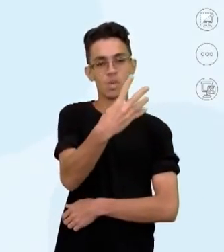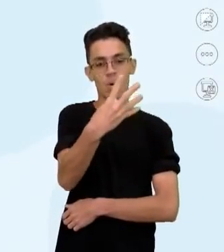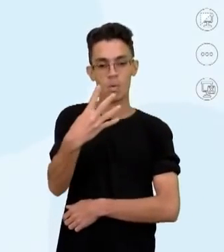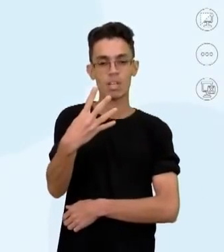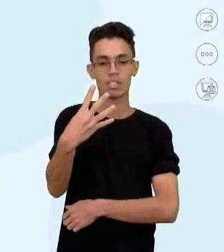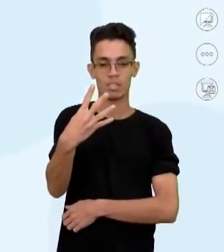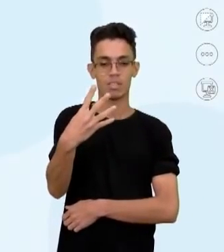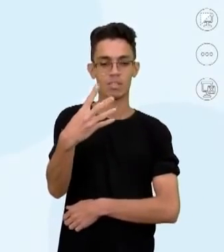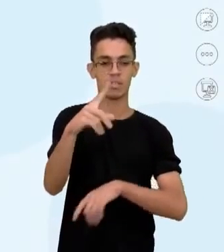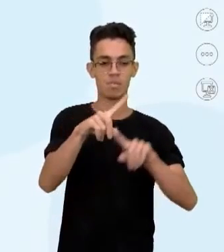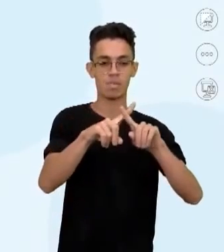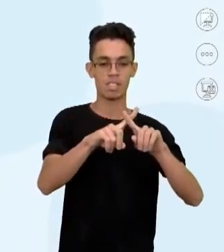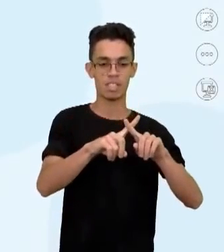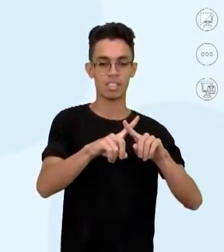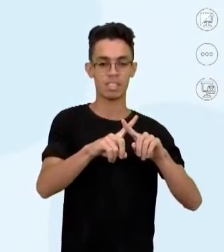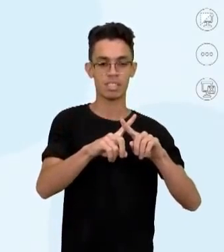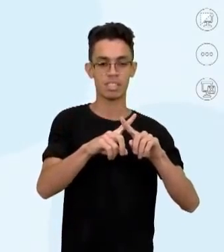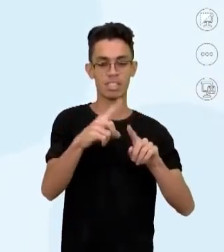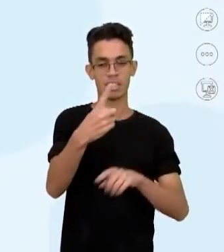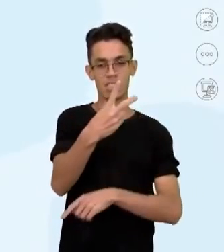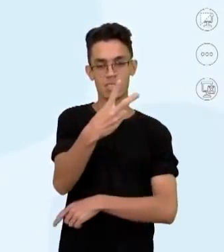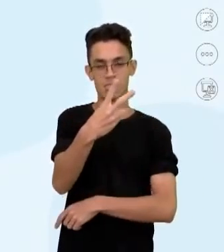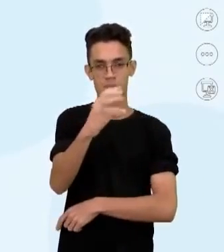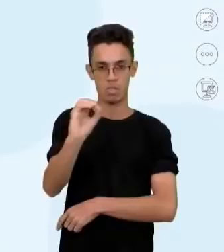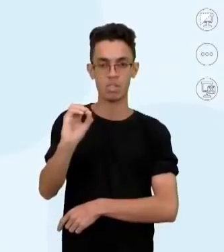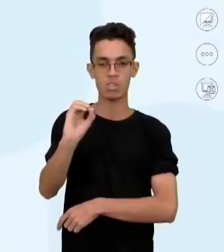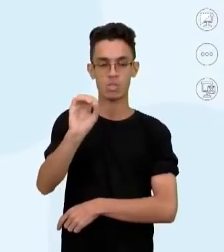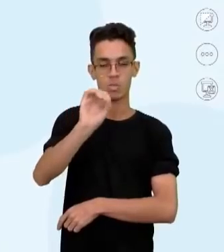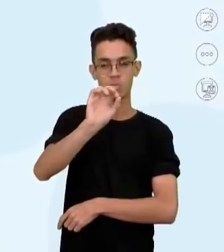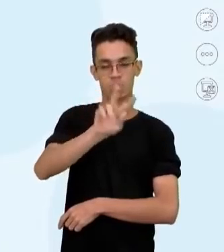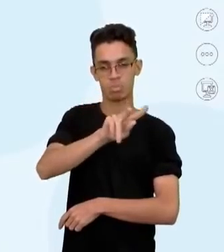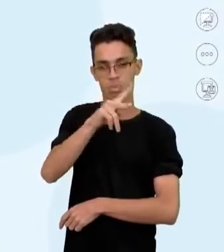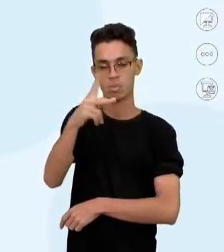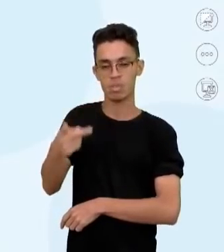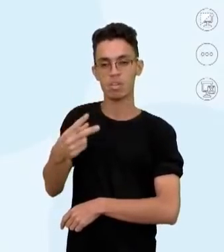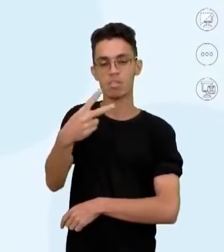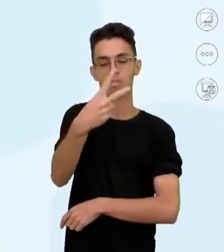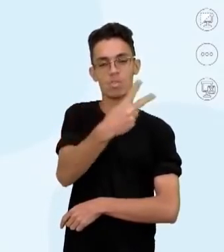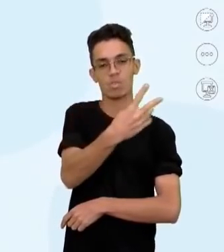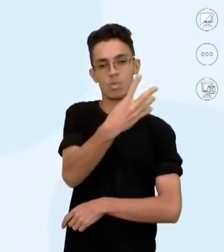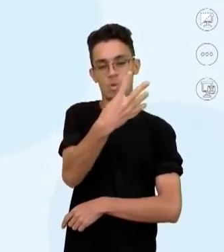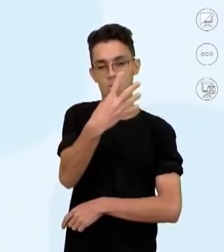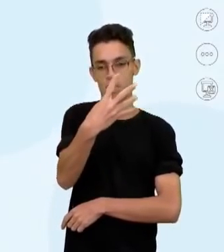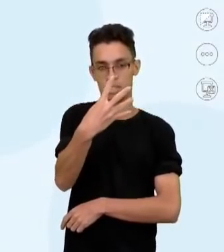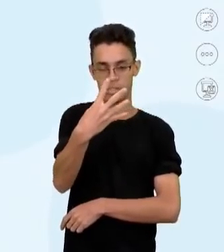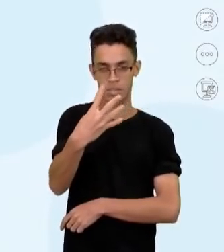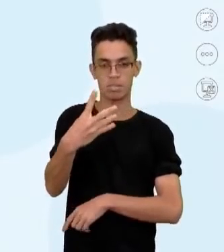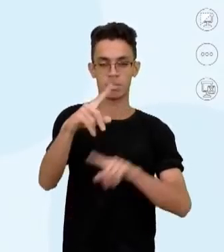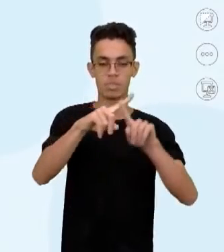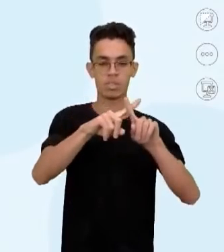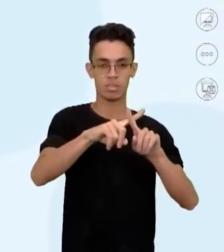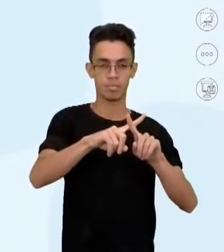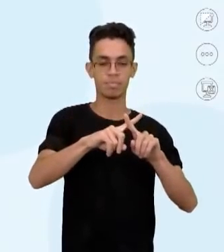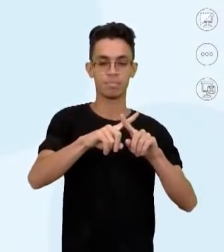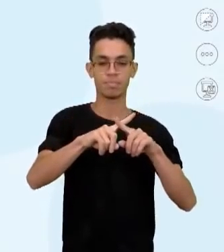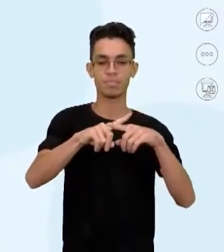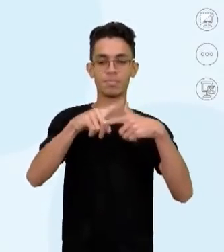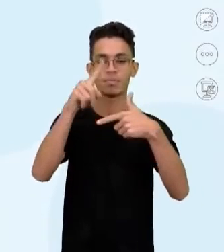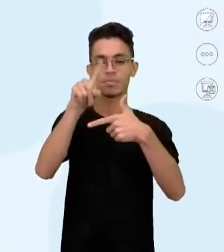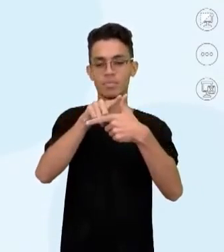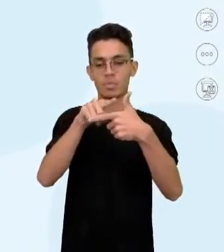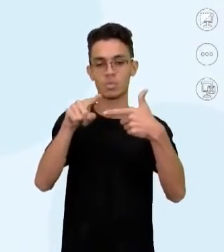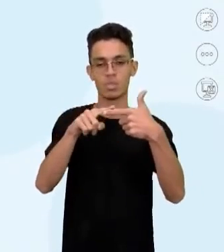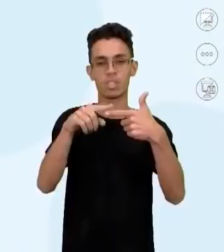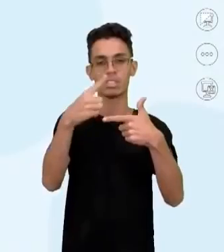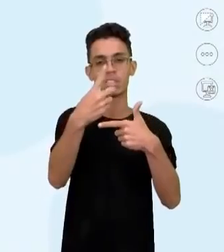vezes 120. E o x que está, o 24 que está multiplicando, eu vou passar dividindo aqui, ó.